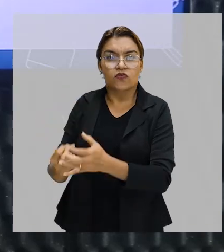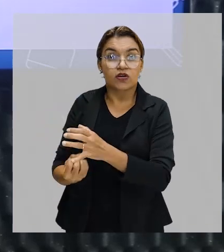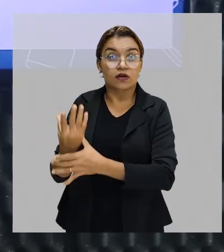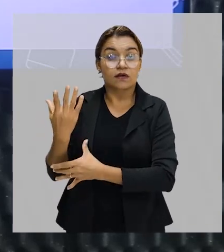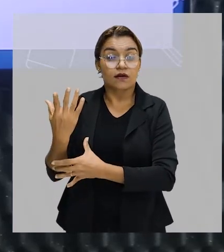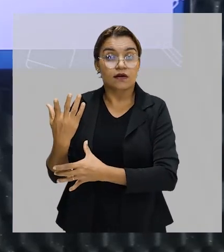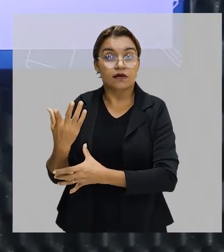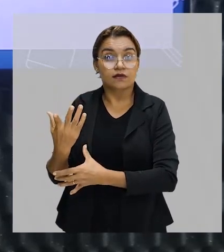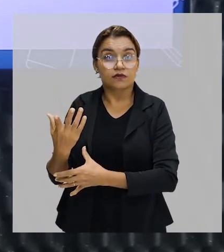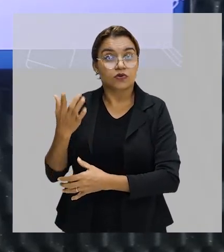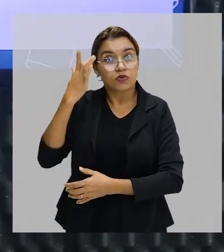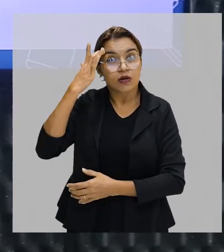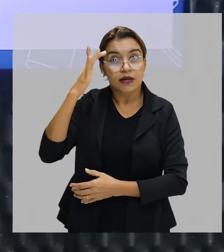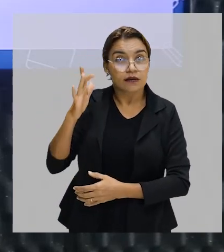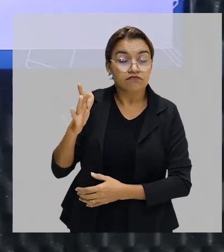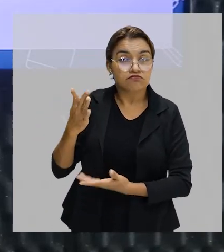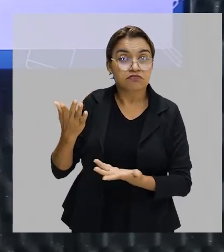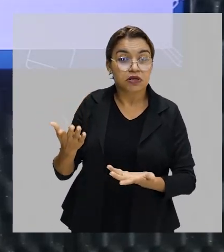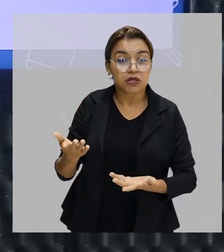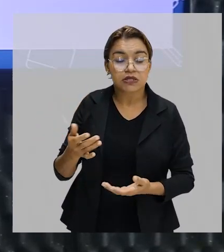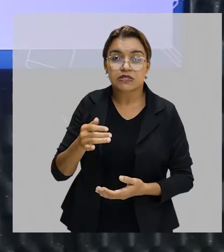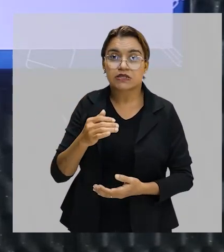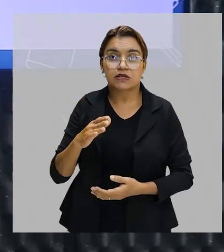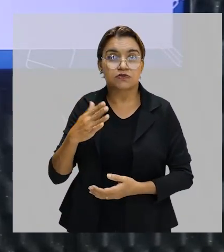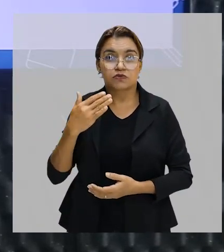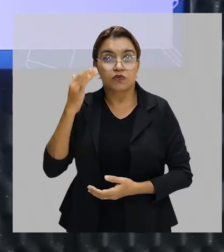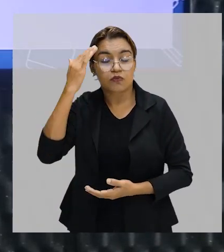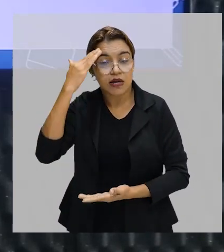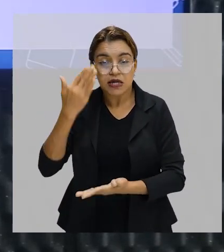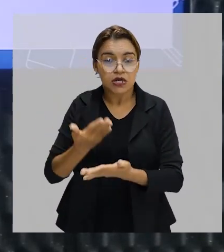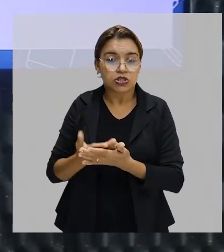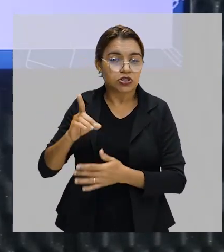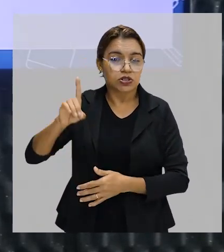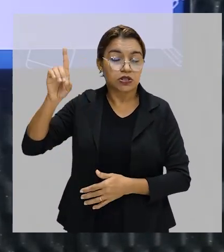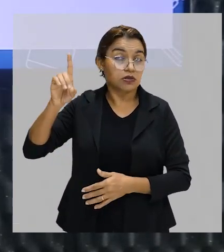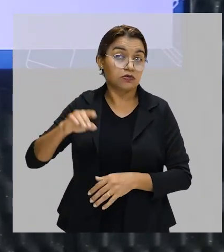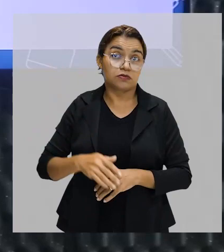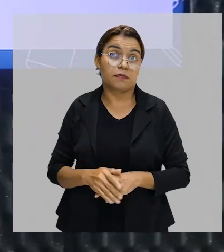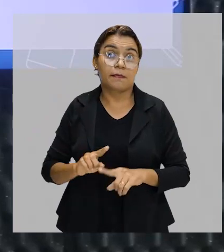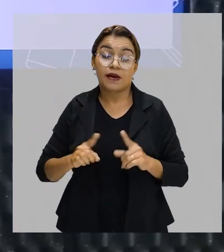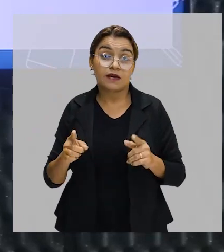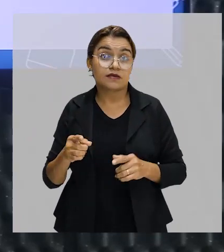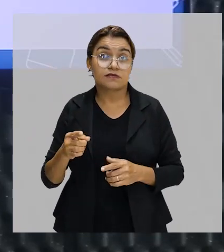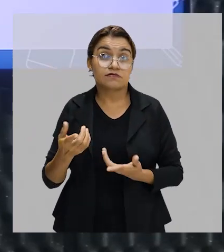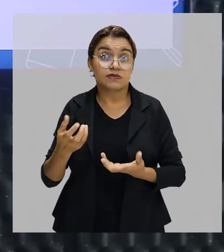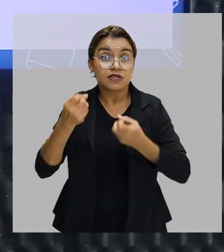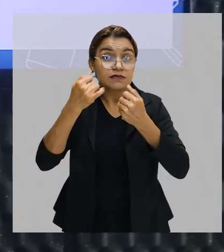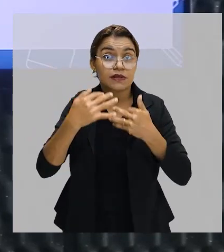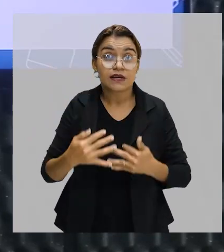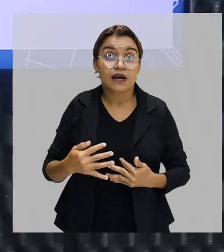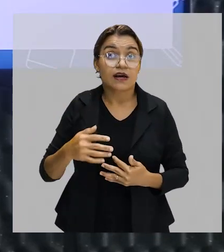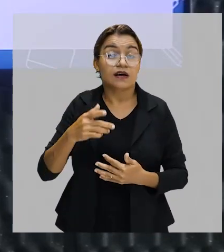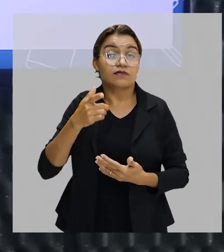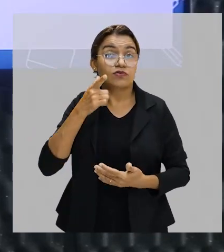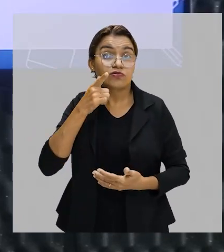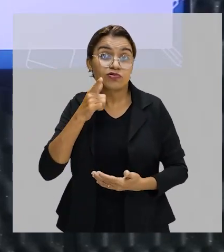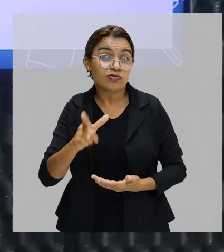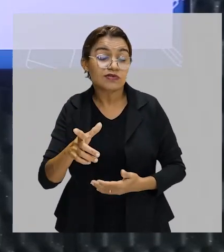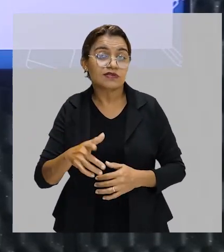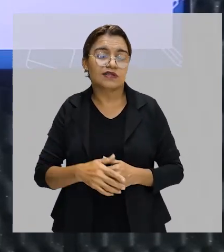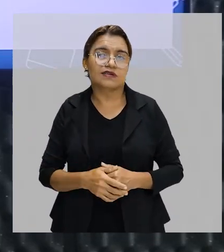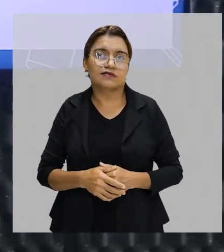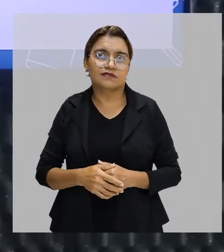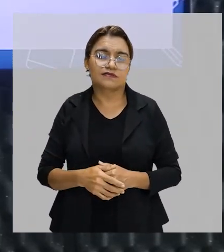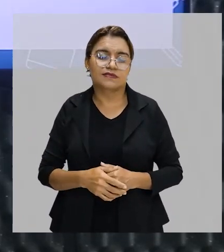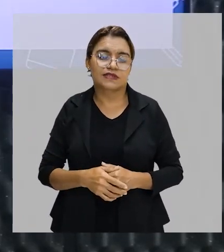e aí desconsidera a existência de Deus, mas também não consegue explicar a existência de muita coisa. tá? Por isso que eu digo, a pessoa é ateu só até